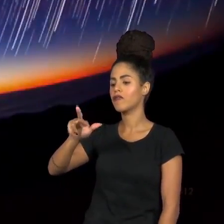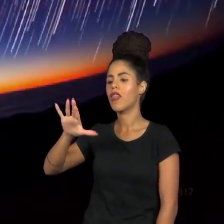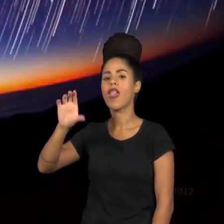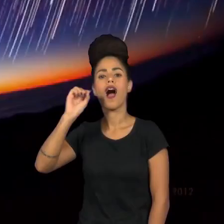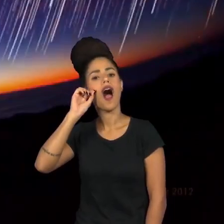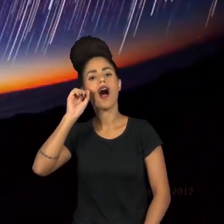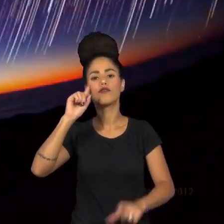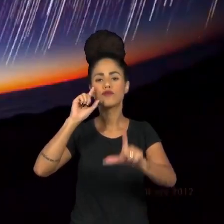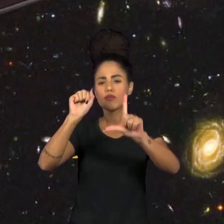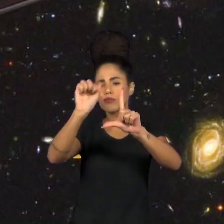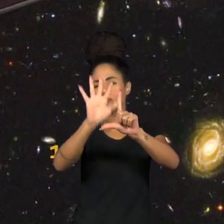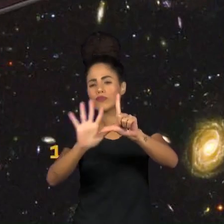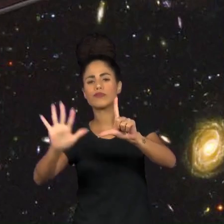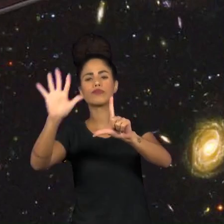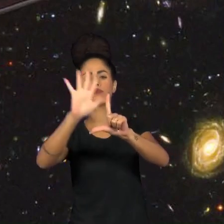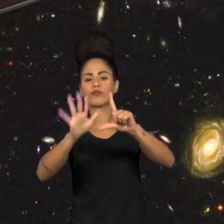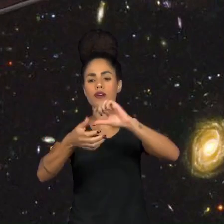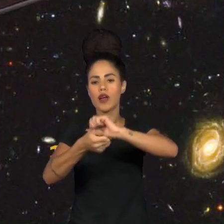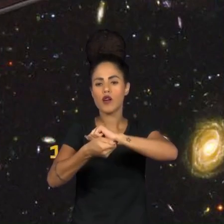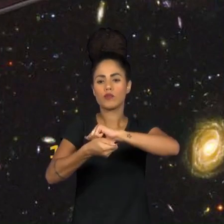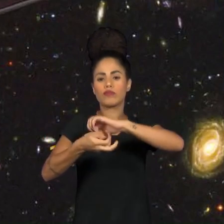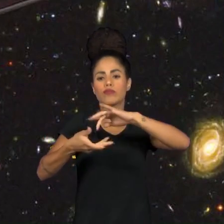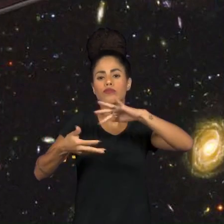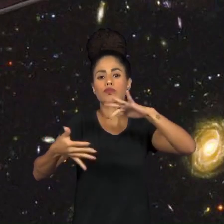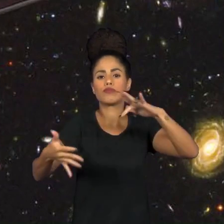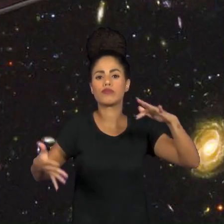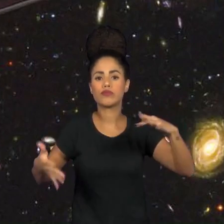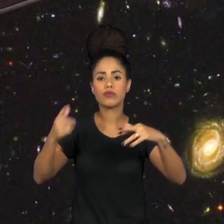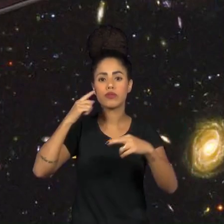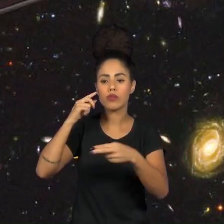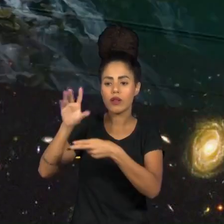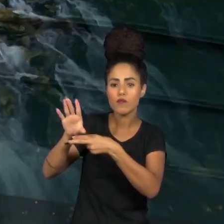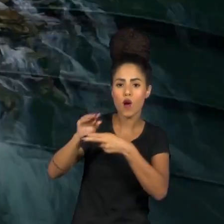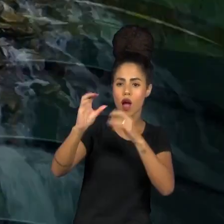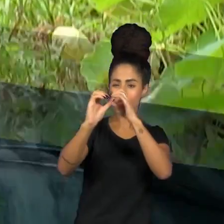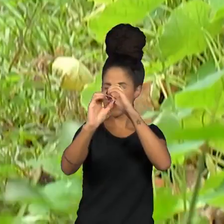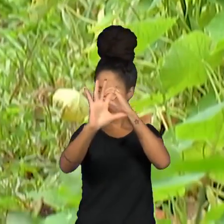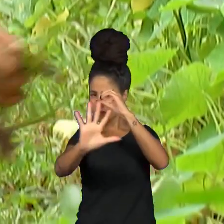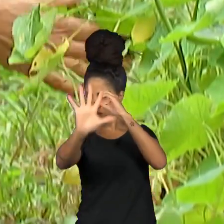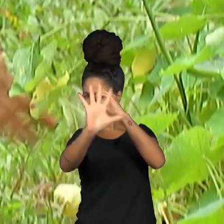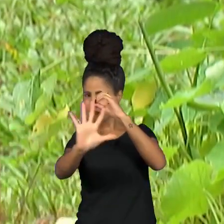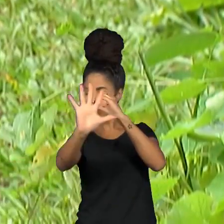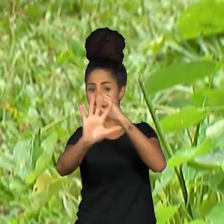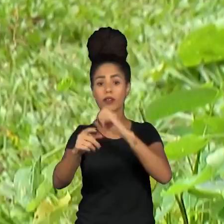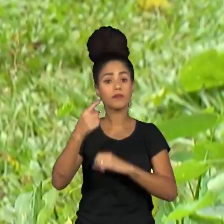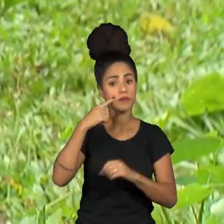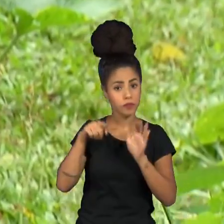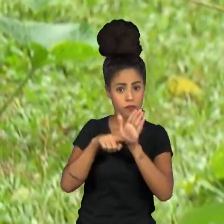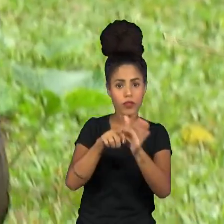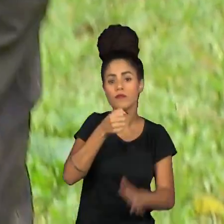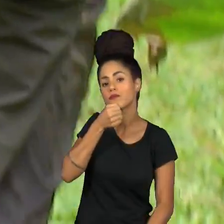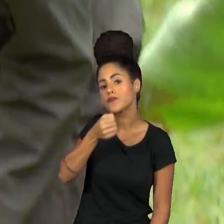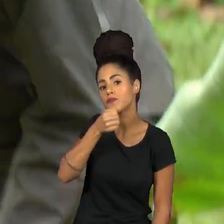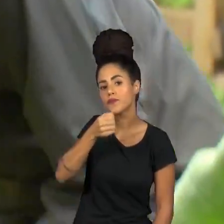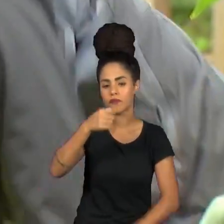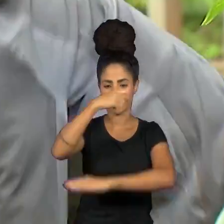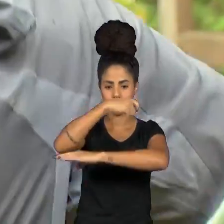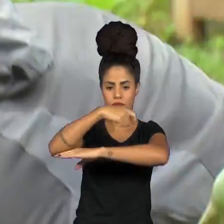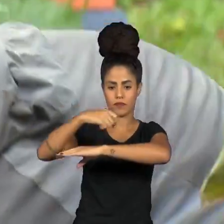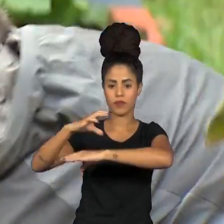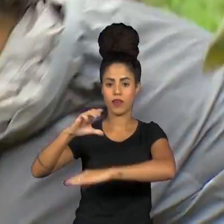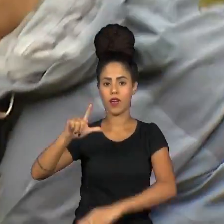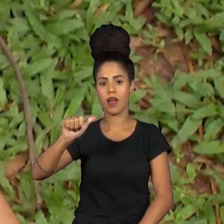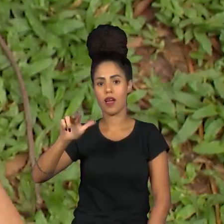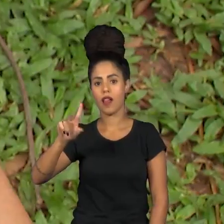fascinantes do universo feitas pelo telescópio espacial James Webb. A jornalista e agricultora Cláudia